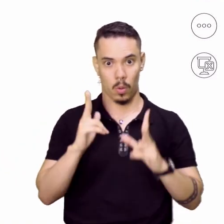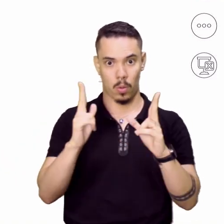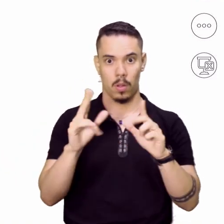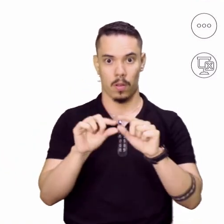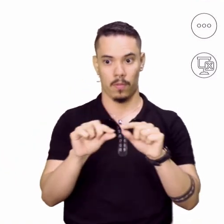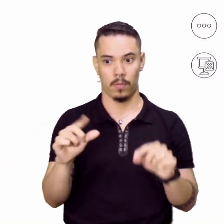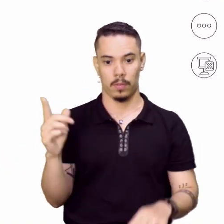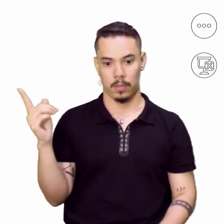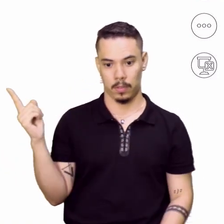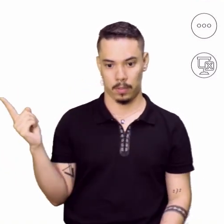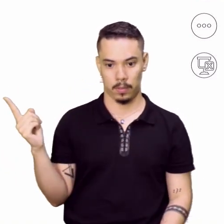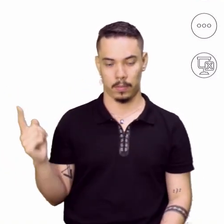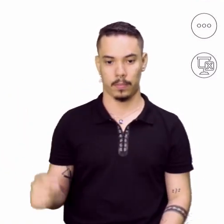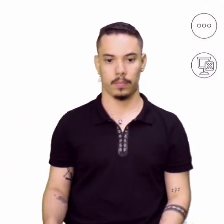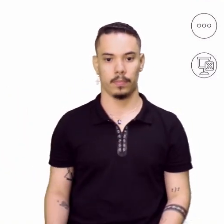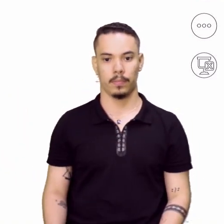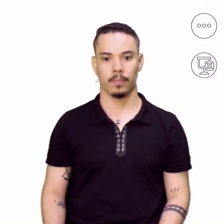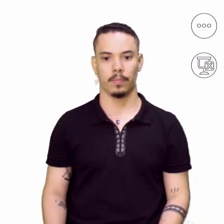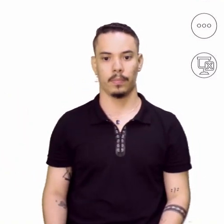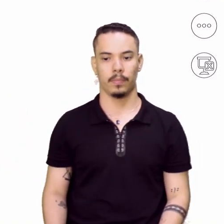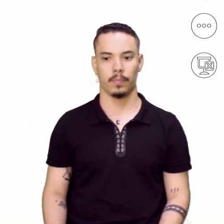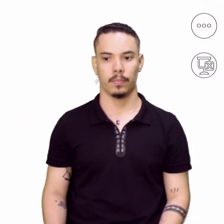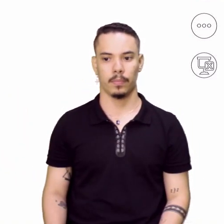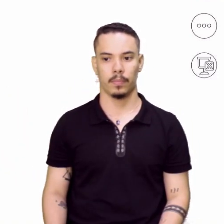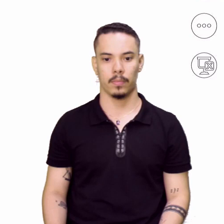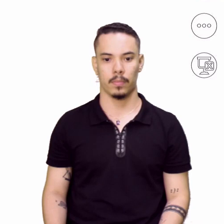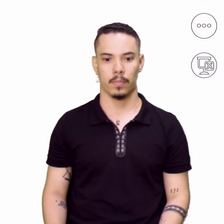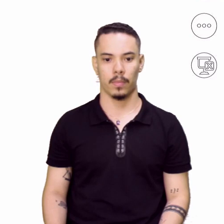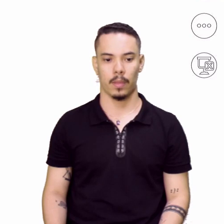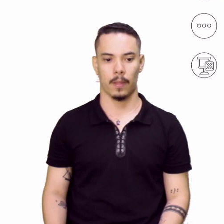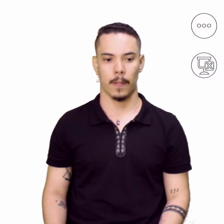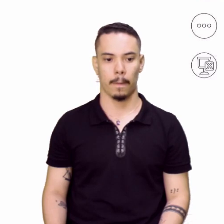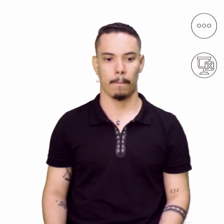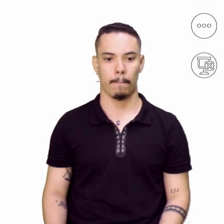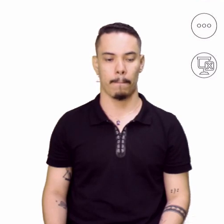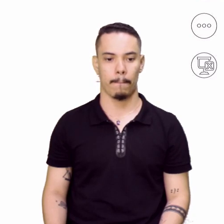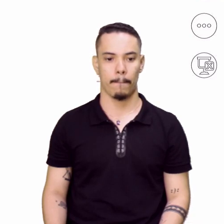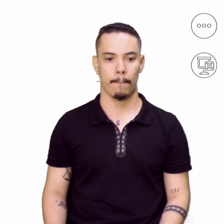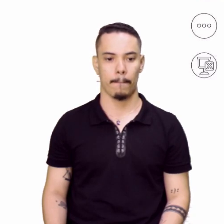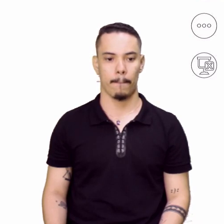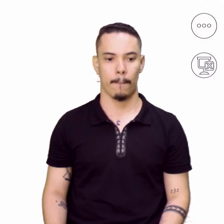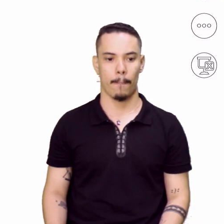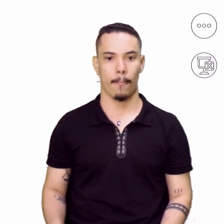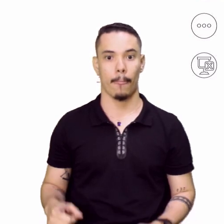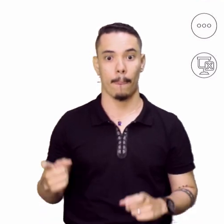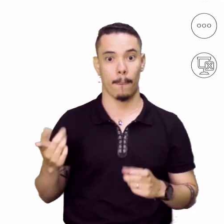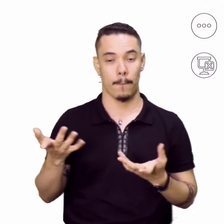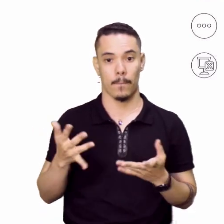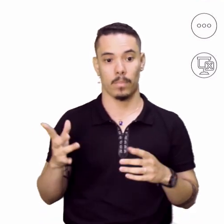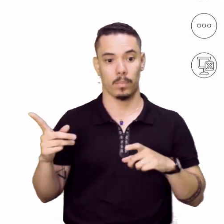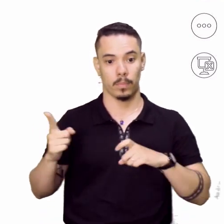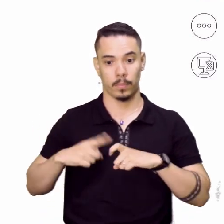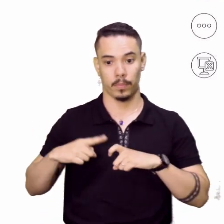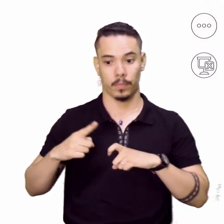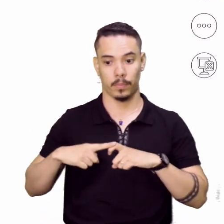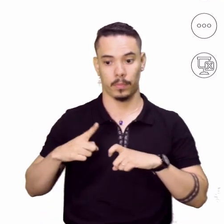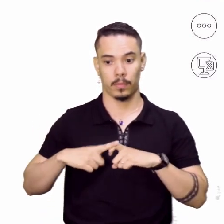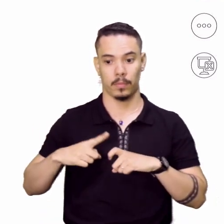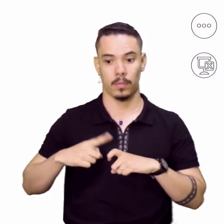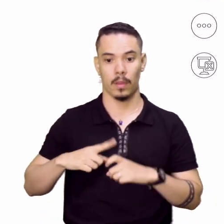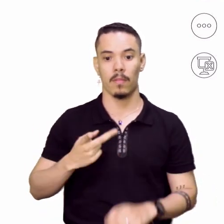beleza vamos ver o que ele tá o que ele tá falando aí olha What Will You do o Doctor Doctor disse o